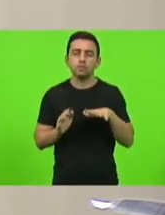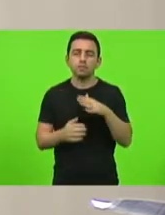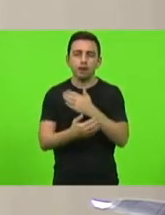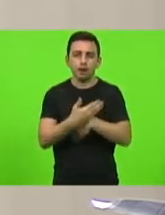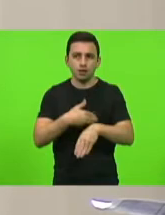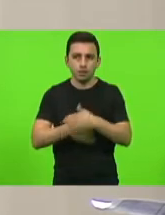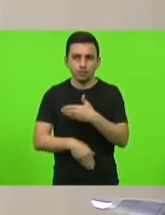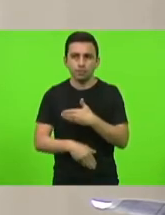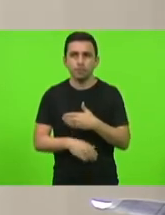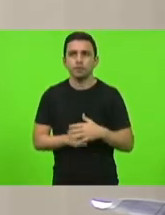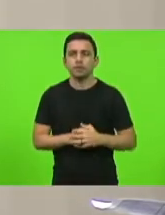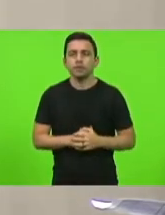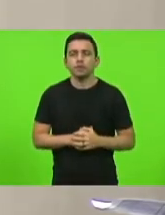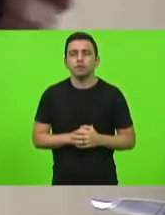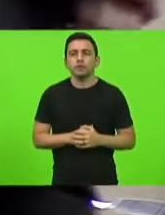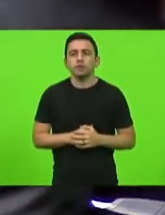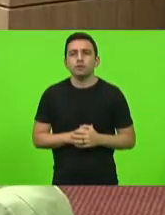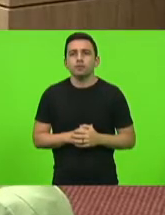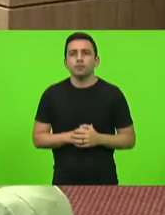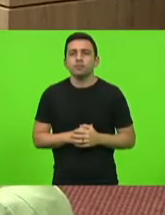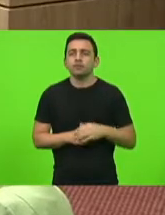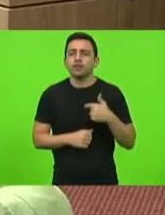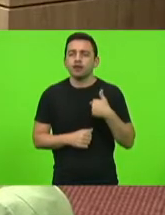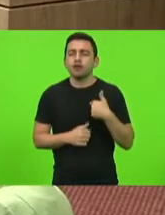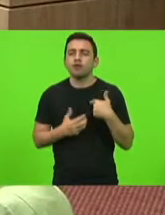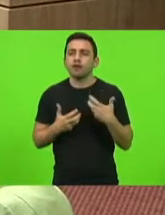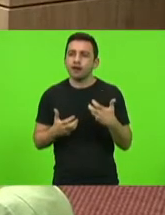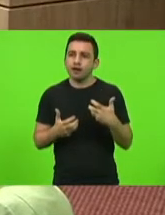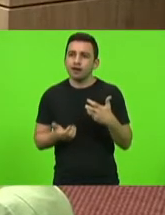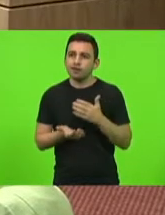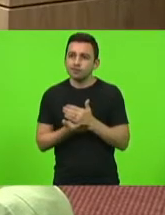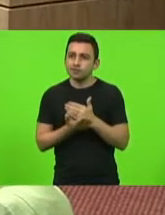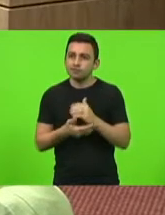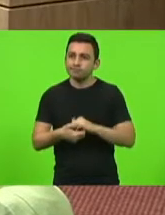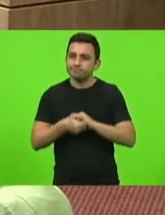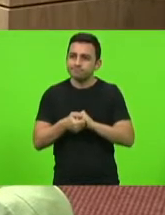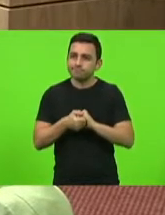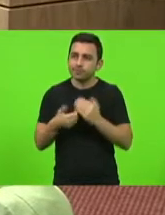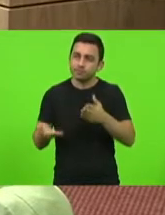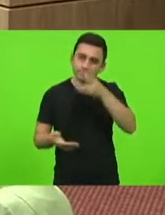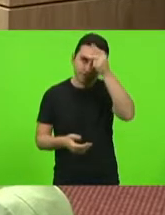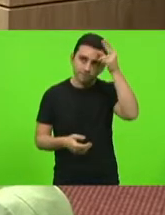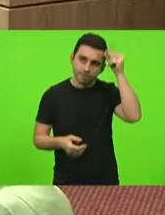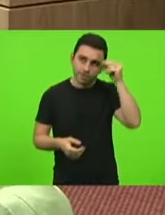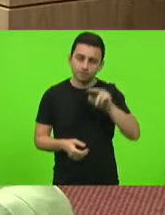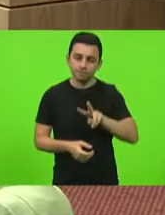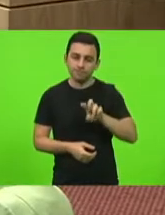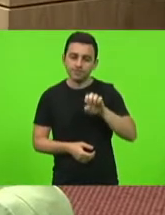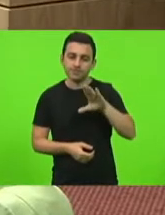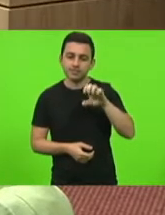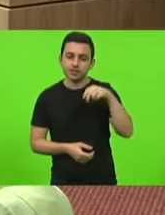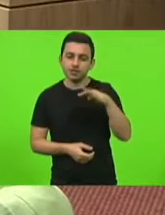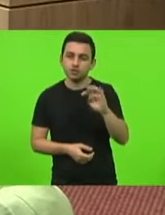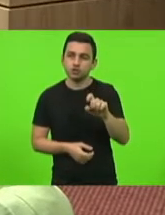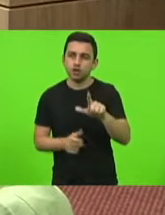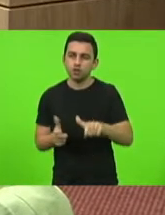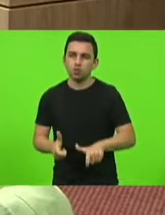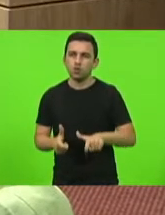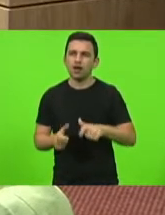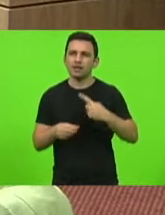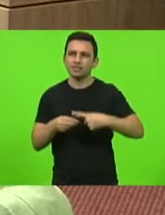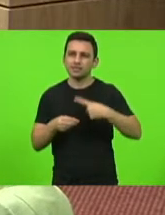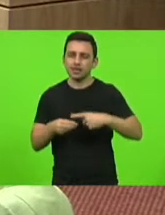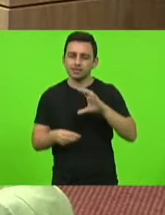palavra, a autora deputada Ana Campagnolo. Gostaria inicialmente de cumprimentar o prefeito Dr. Vicente, do município de Capivari de Baixo, que